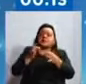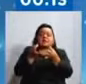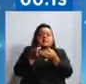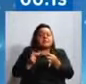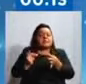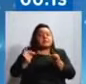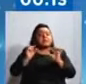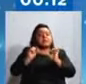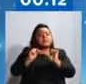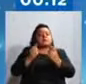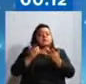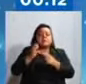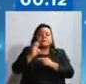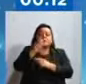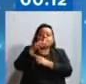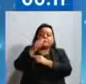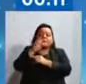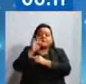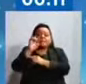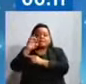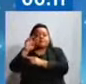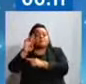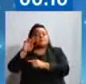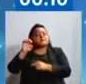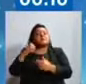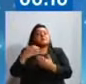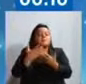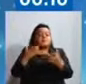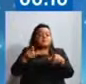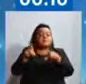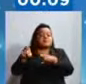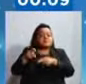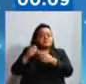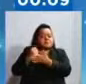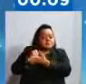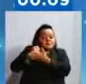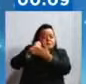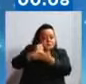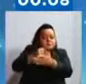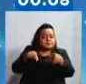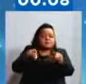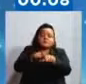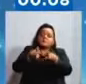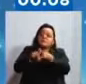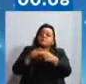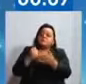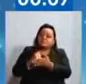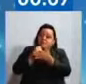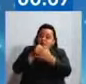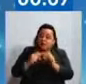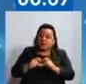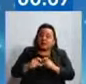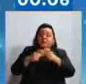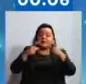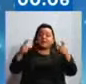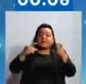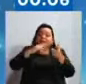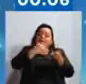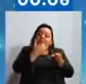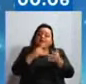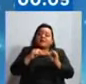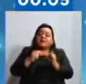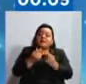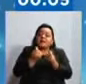investir também com o EMAT, assistência técnica lá na agricultura, e vamos fomentar e vamos aumentar nossa receita. Aumentando nossa